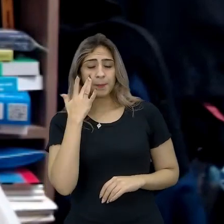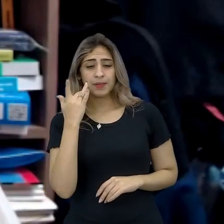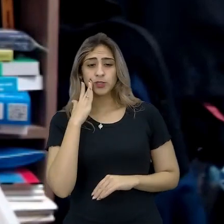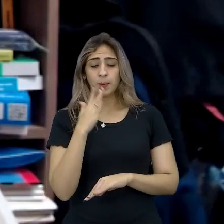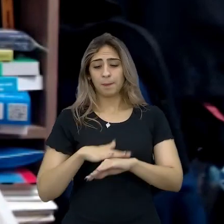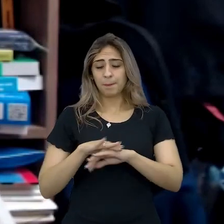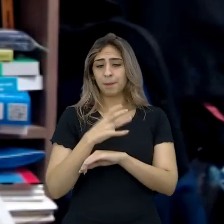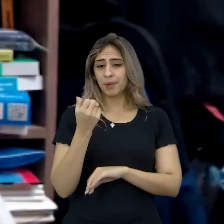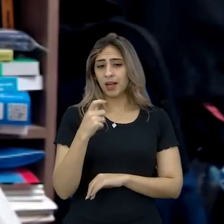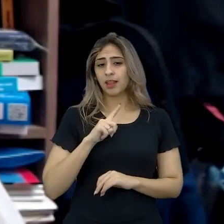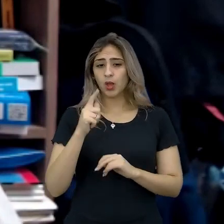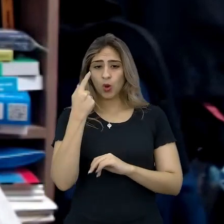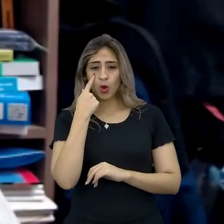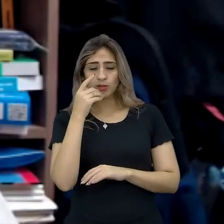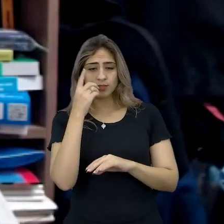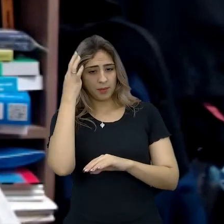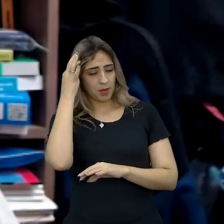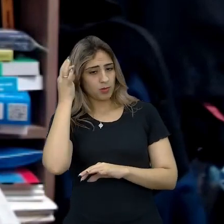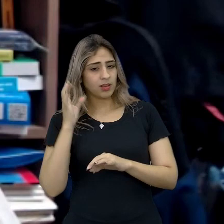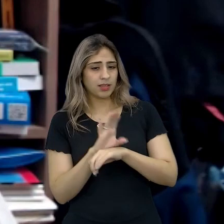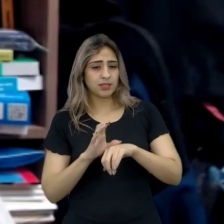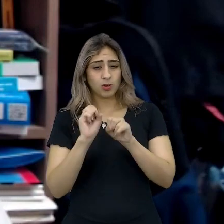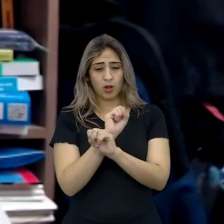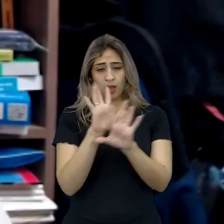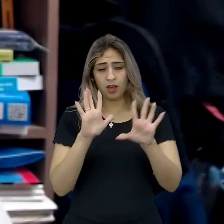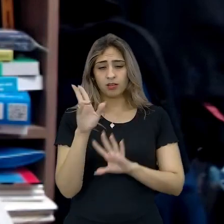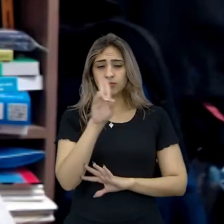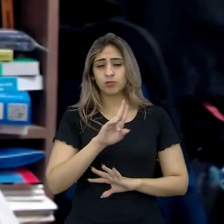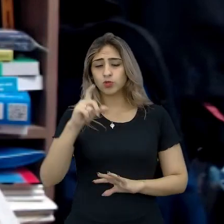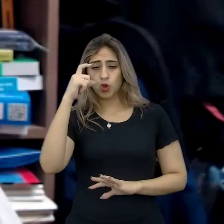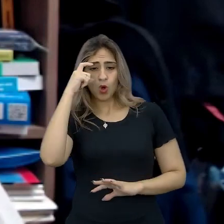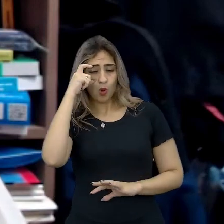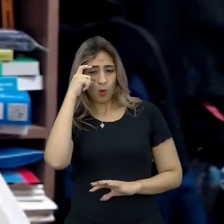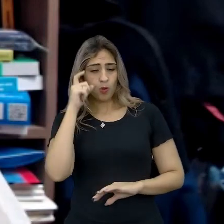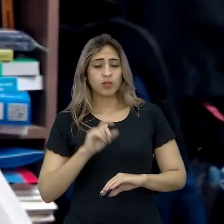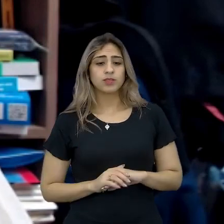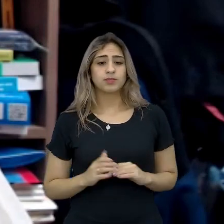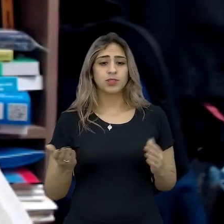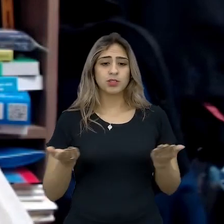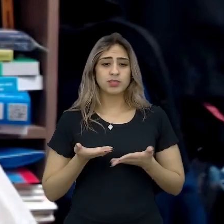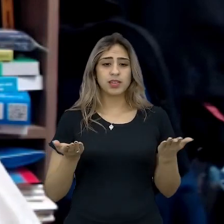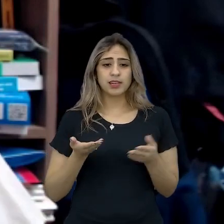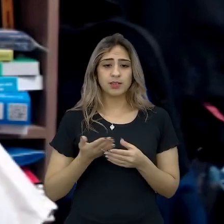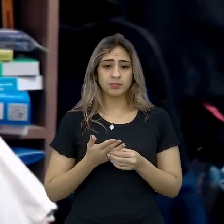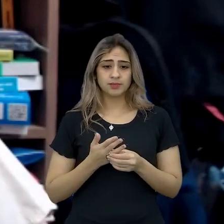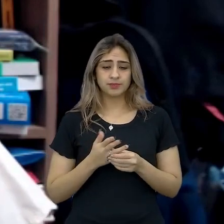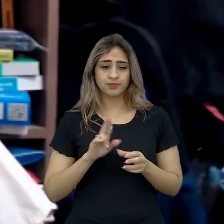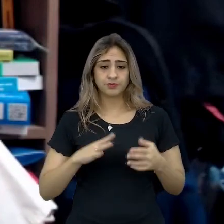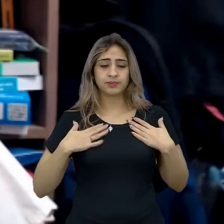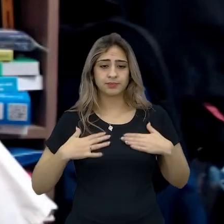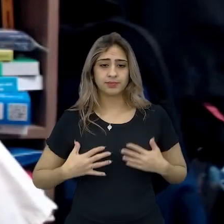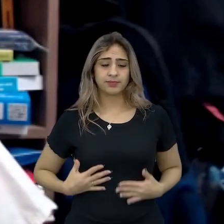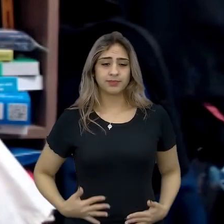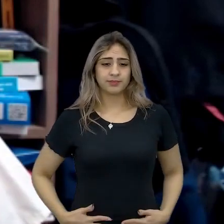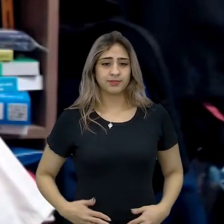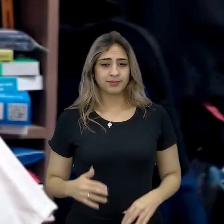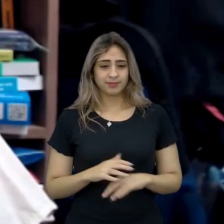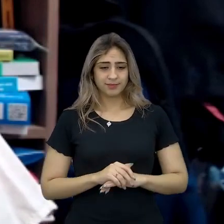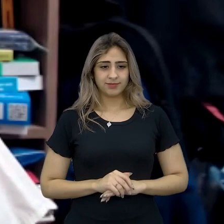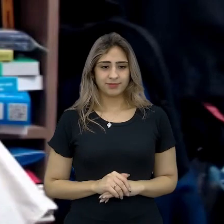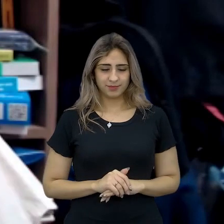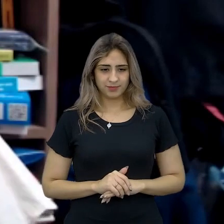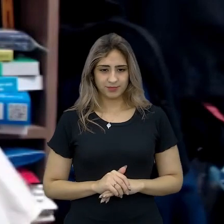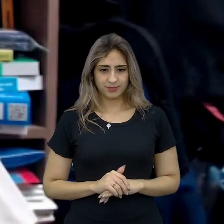pessoa branca, tenho olhos e cabelos castanhos claros, eu uso óculos. Hoje eu estou com uma camisa em tons